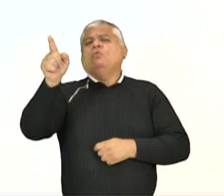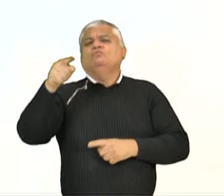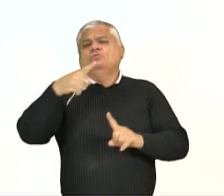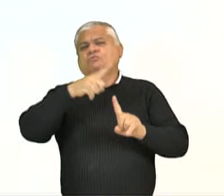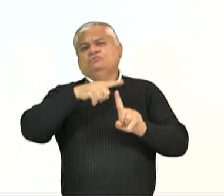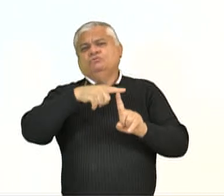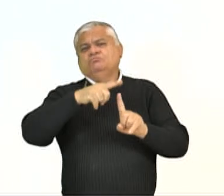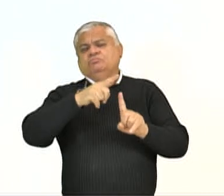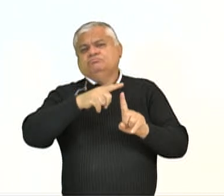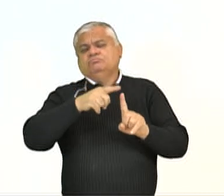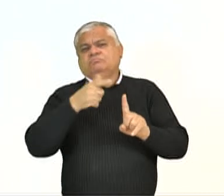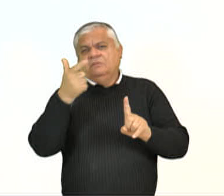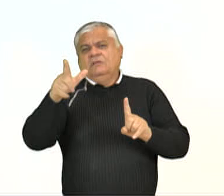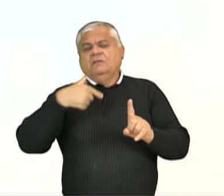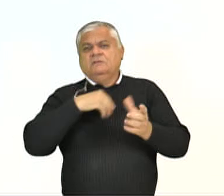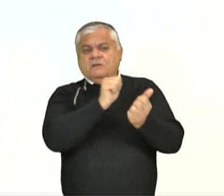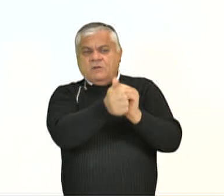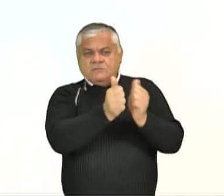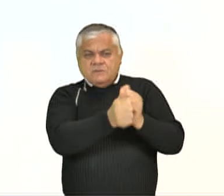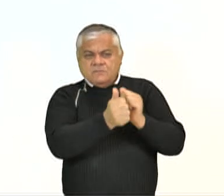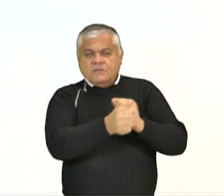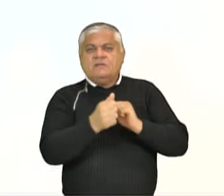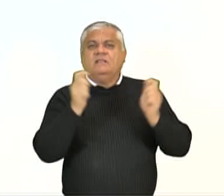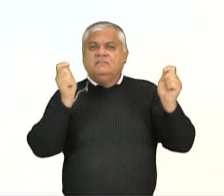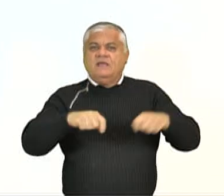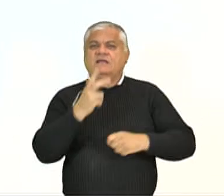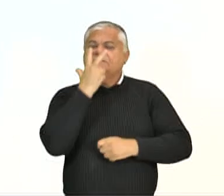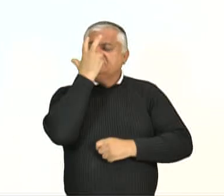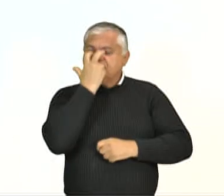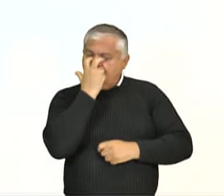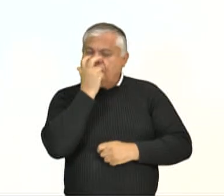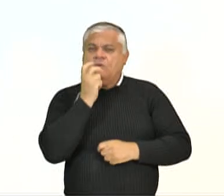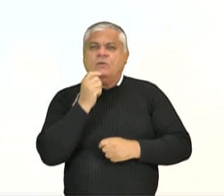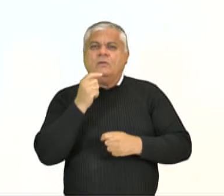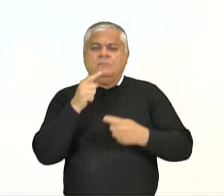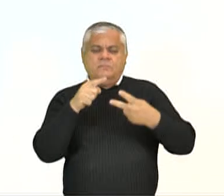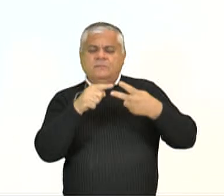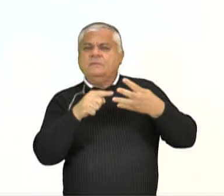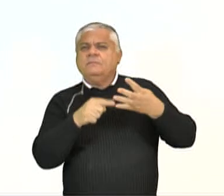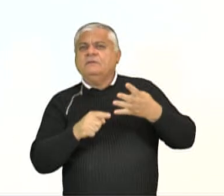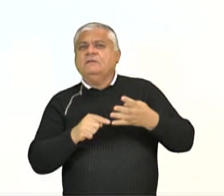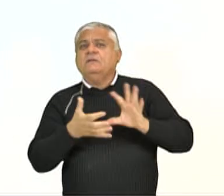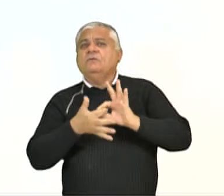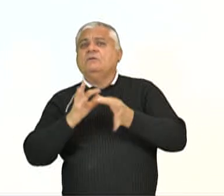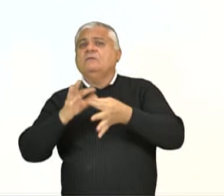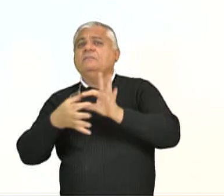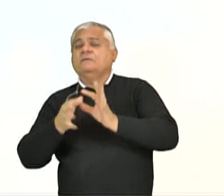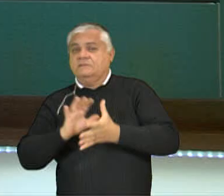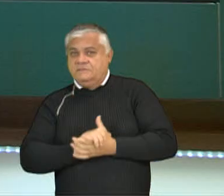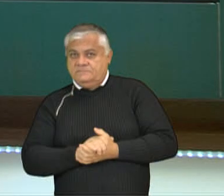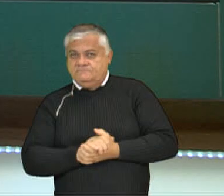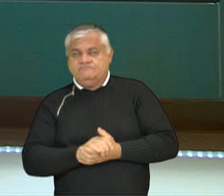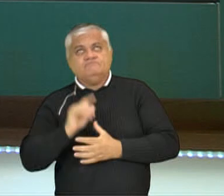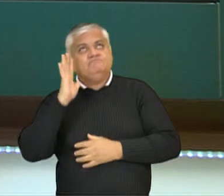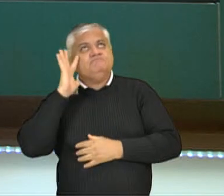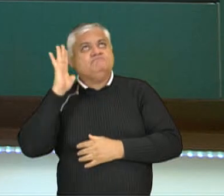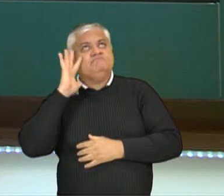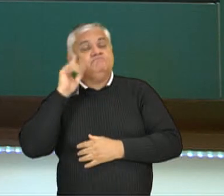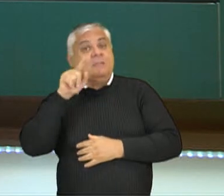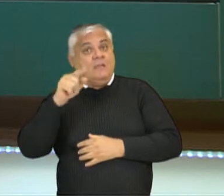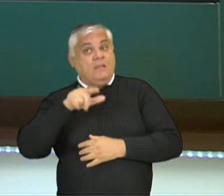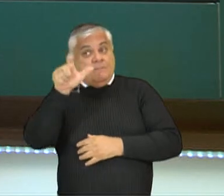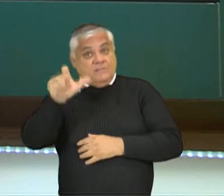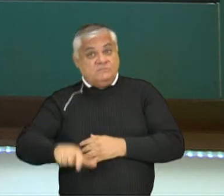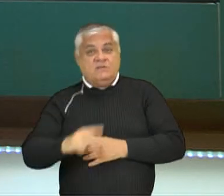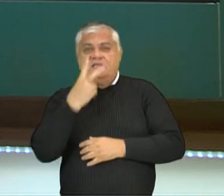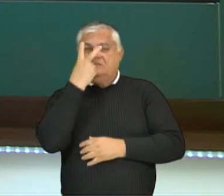outras modalidades que podem ser praticadas por atletas com deficiência visual nas Paralimpíadas. Vamos imaginar um atleta cego,